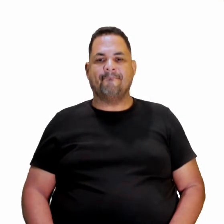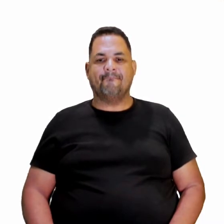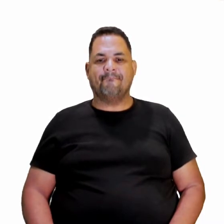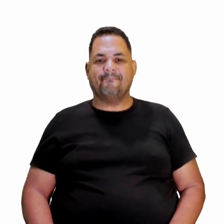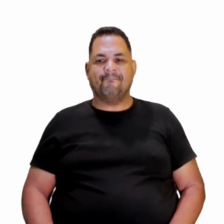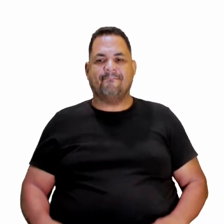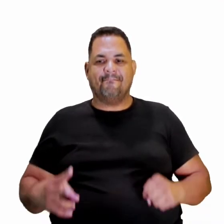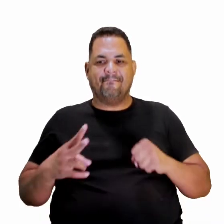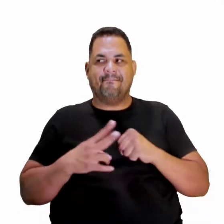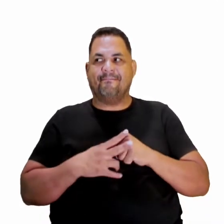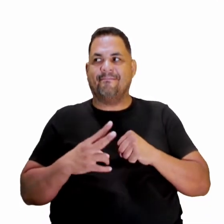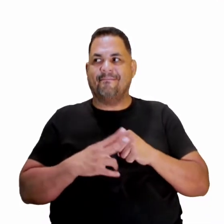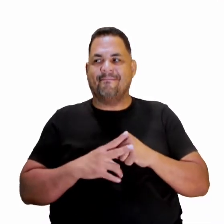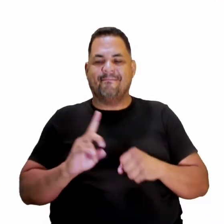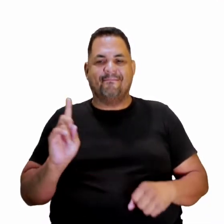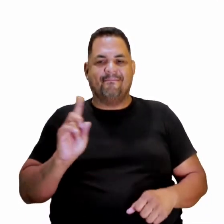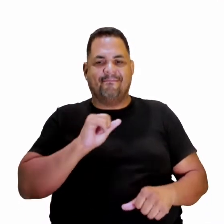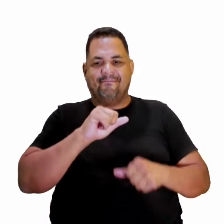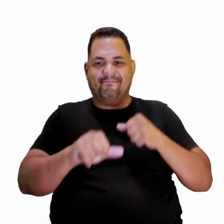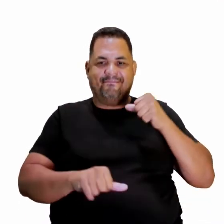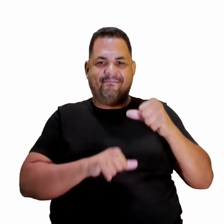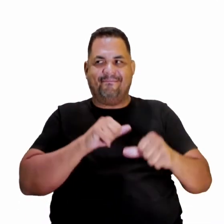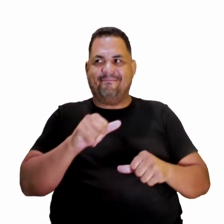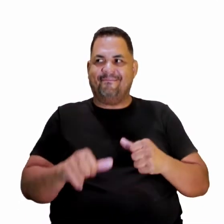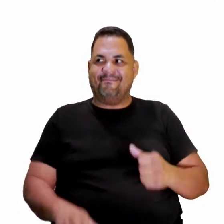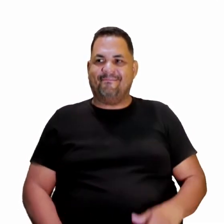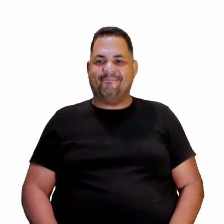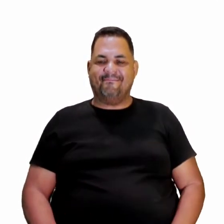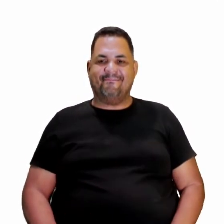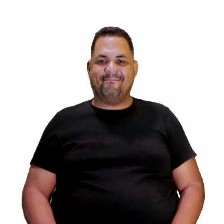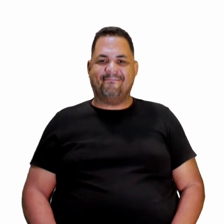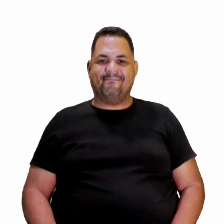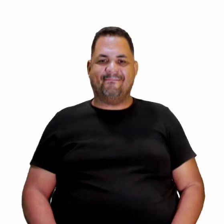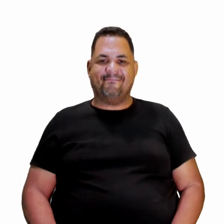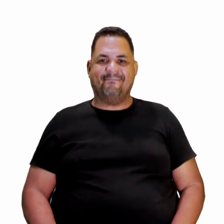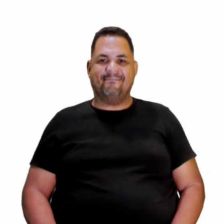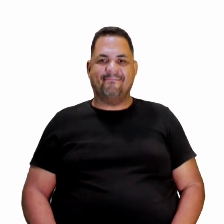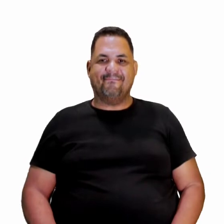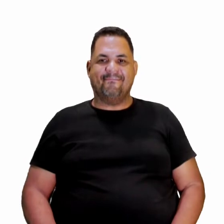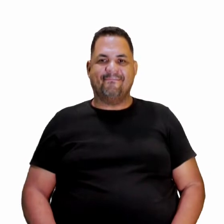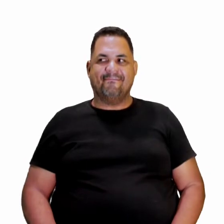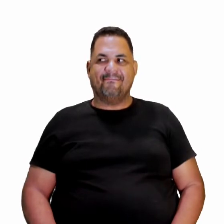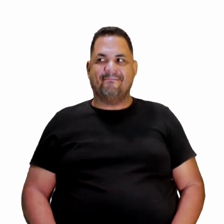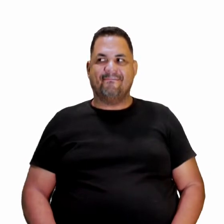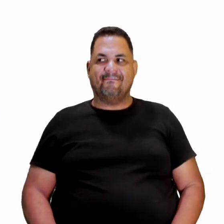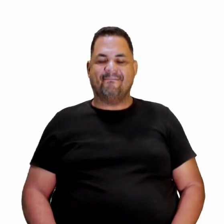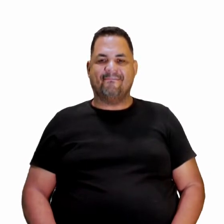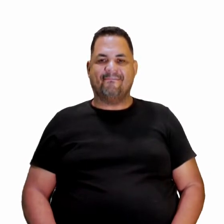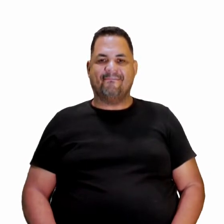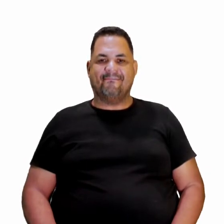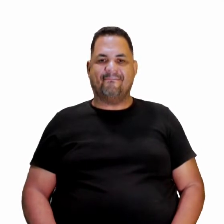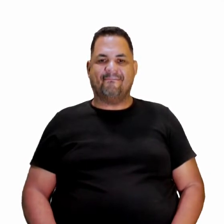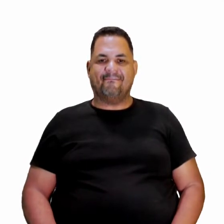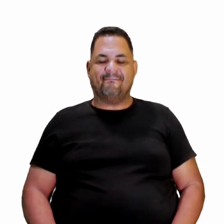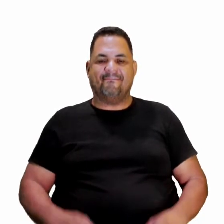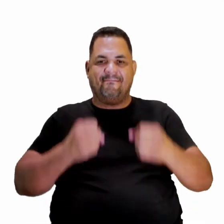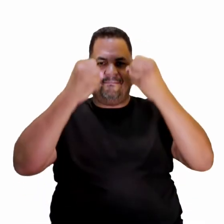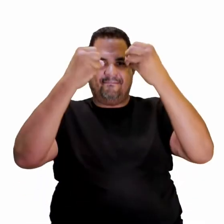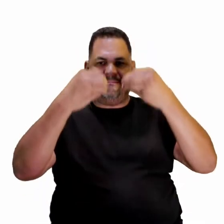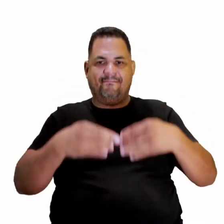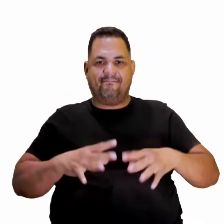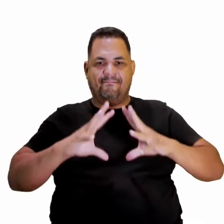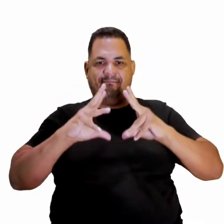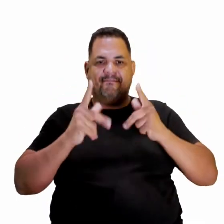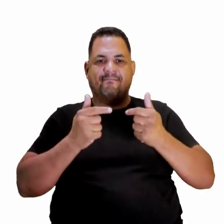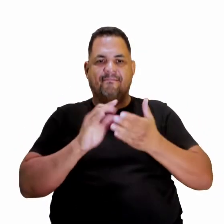E o verbo não muda, como eu falei para você. The verb doesn't change. O verbo não muda. Ele fica da mesma forma. Expliquei tudo